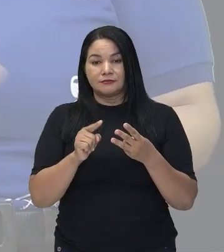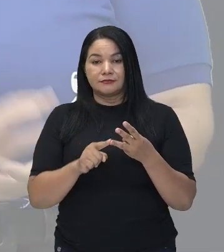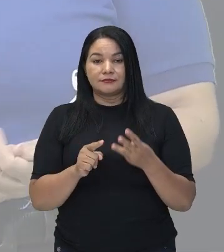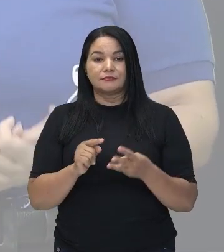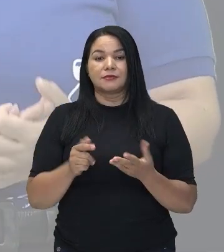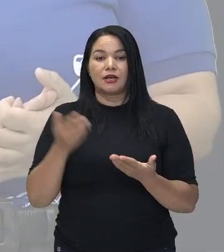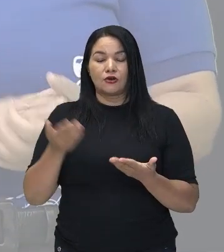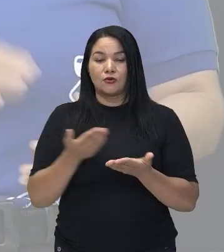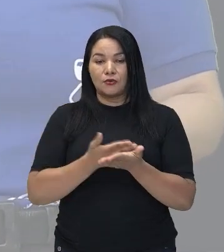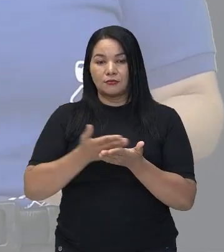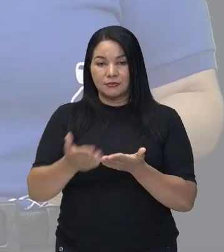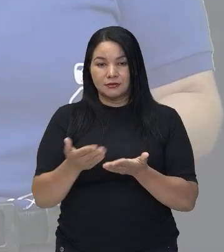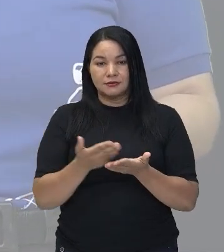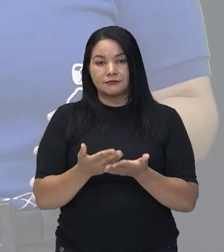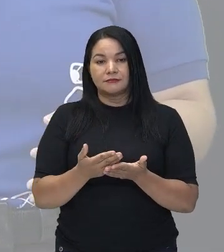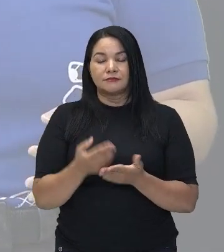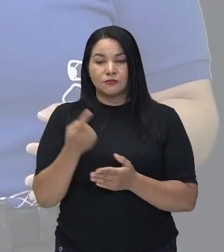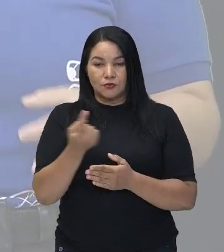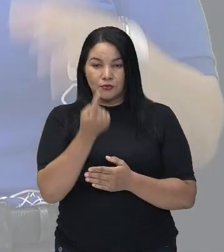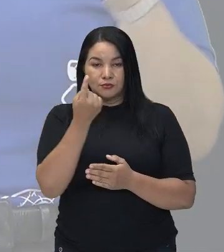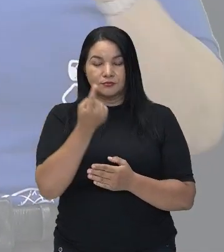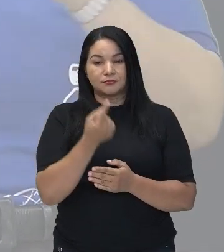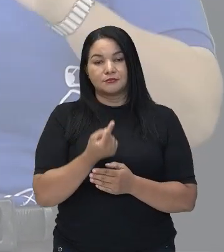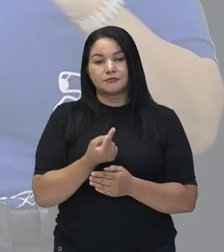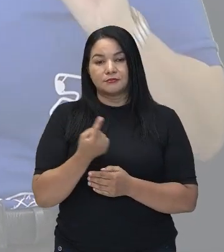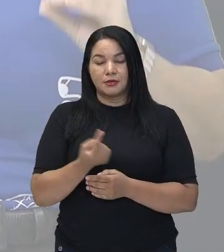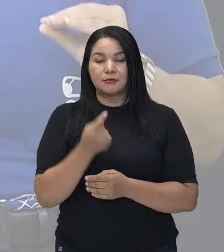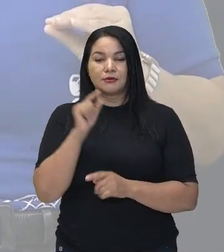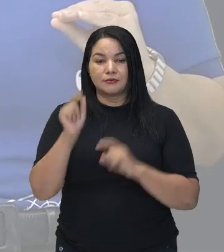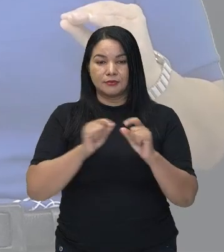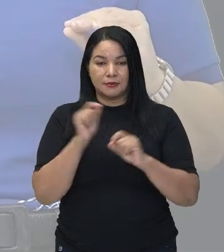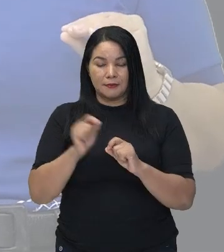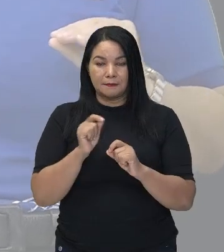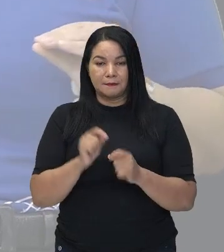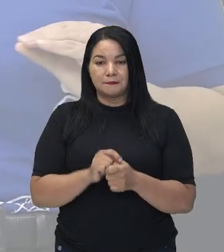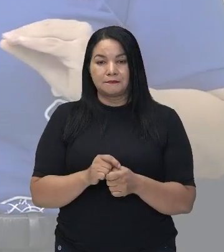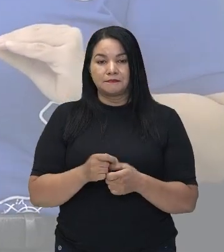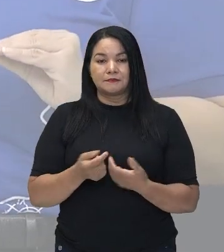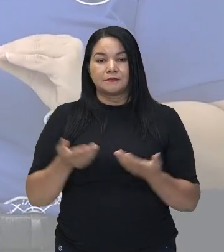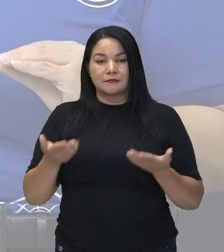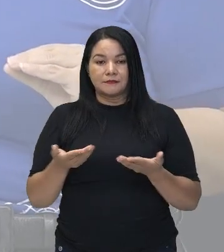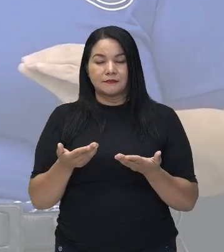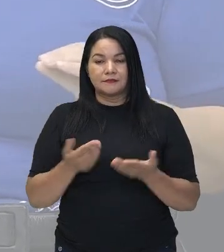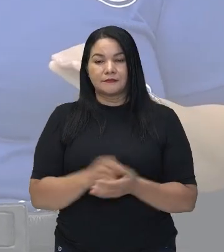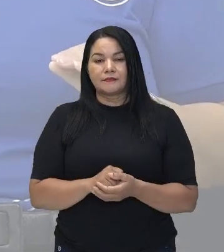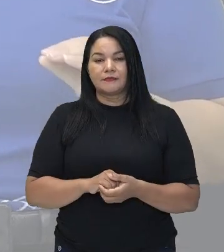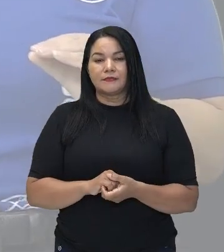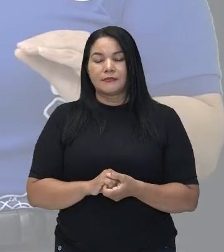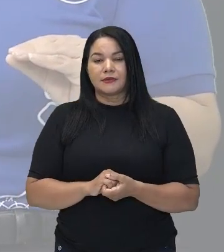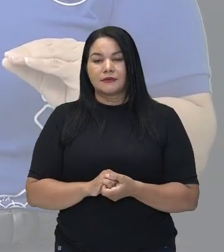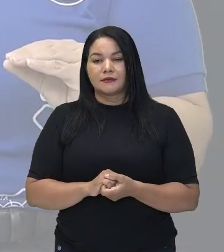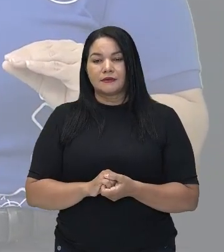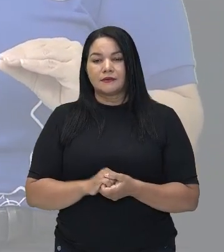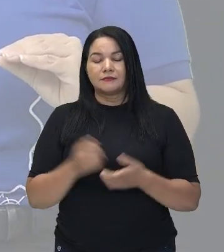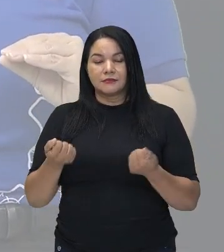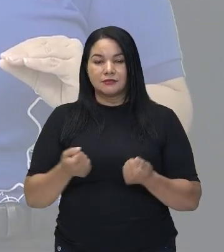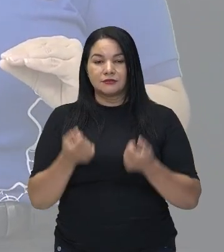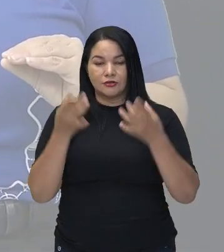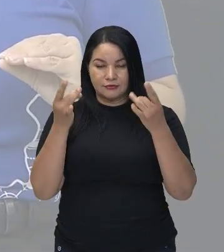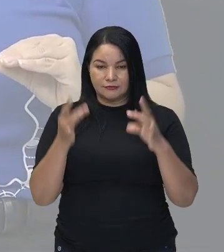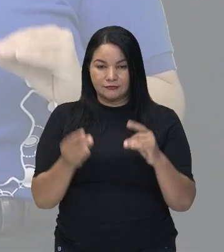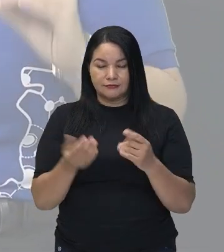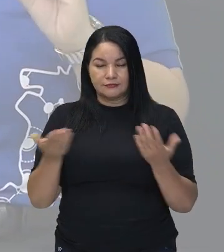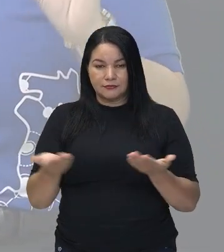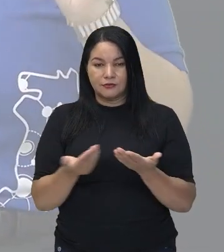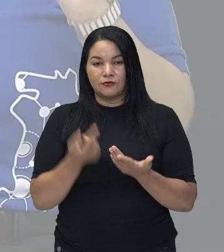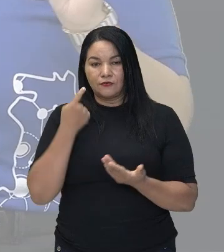começar por um deles, né? Que vamos tratar mais adiante, mas antes, nós vamos fazer aqui uma definição, tá bom? Olhem